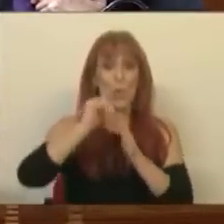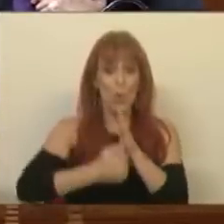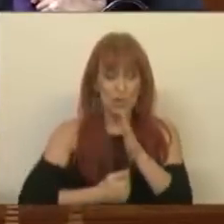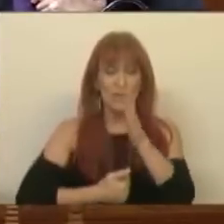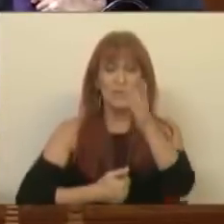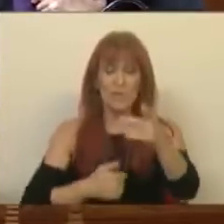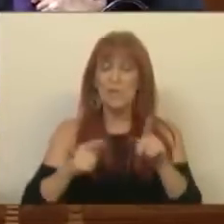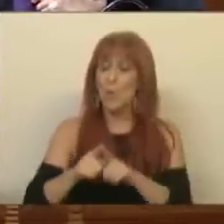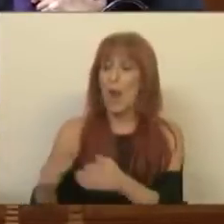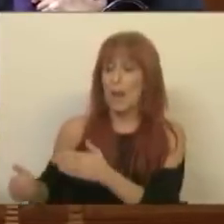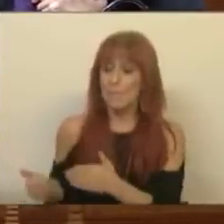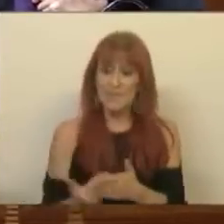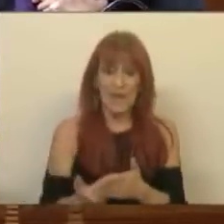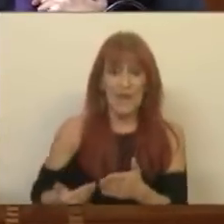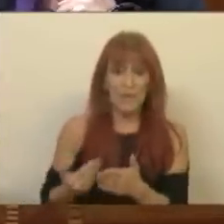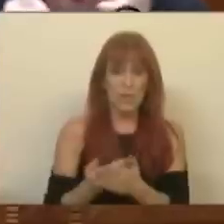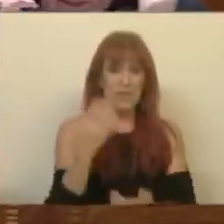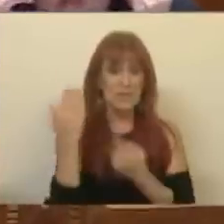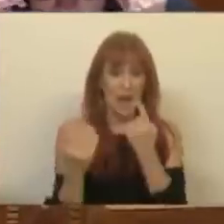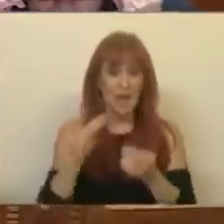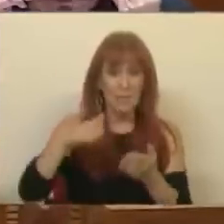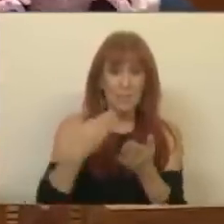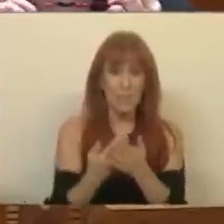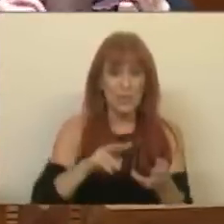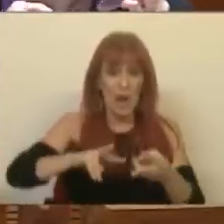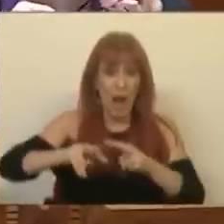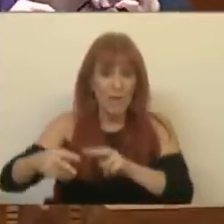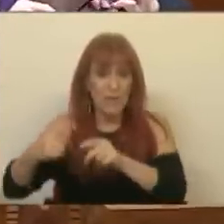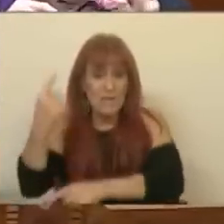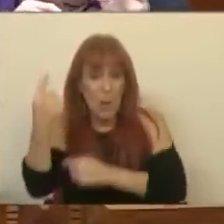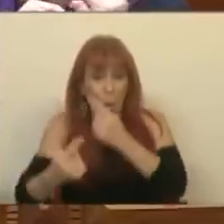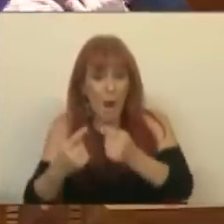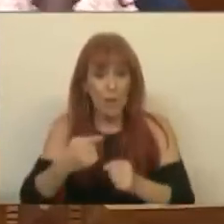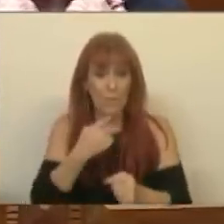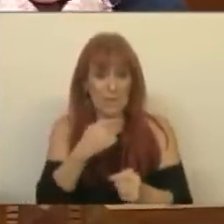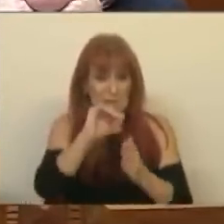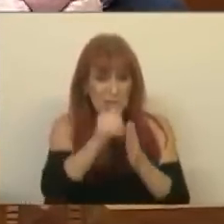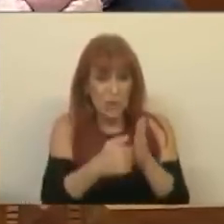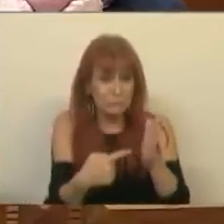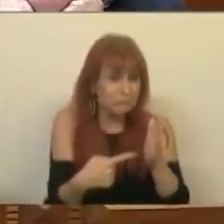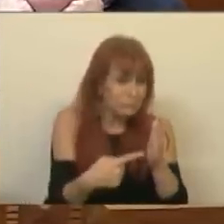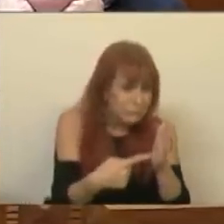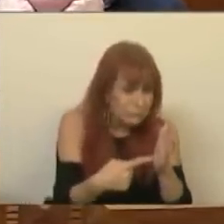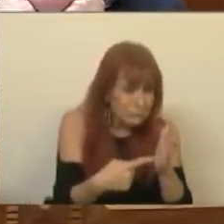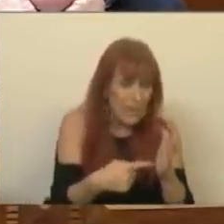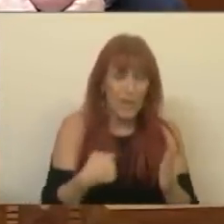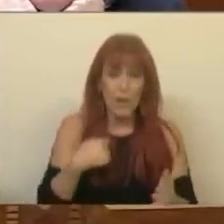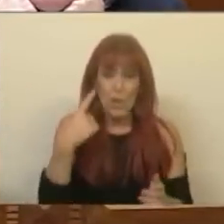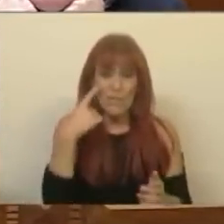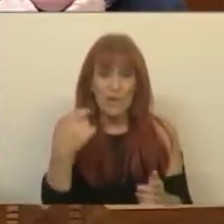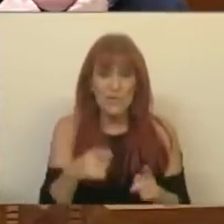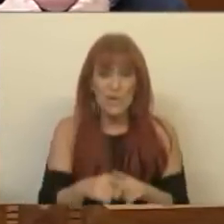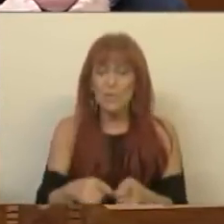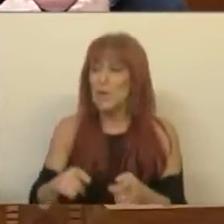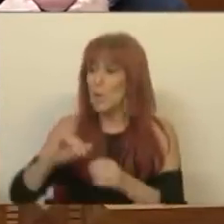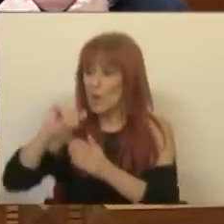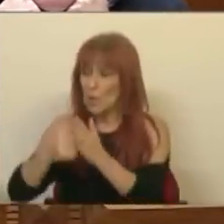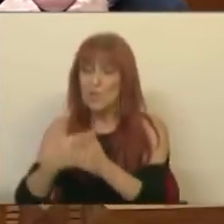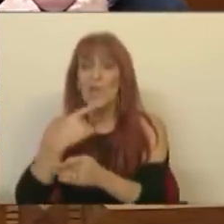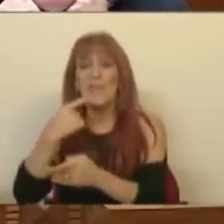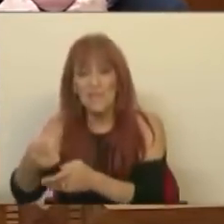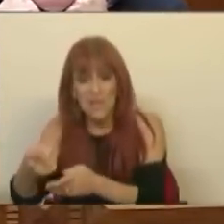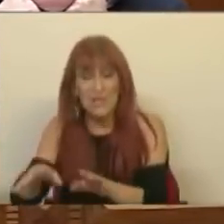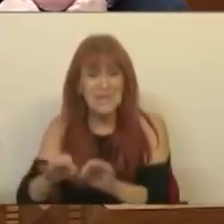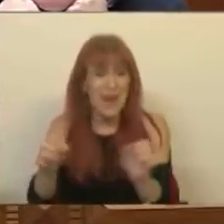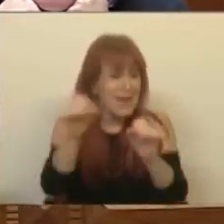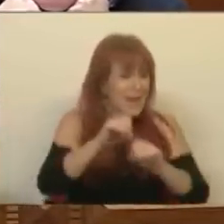foram apresentados se alguém propôs alguma alteração ou o que diz a constituição e o que eu verifica quem é que não só com os homens diz